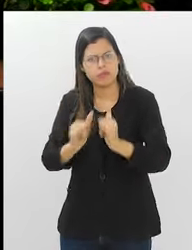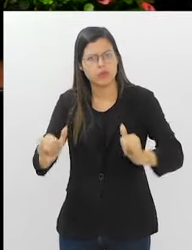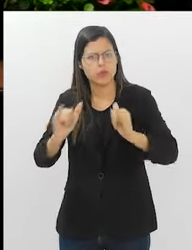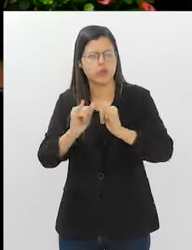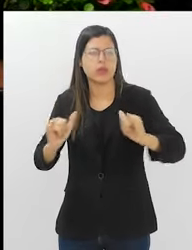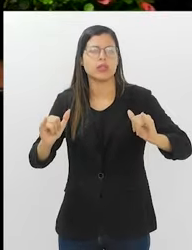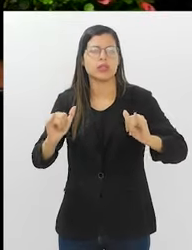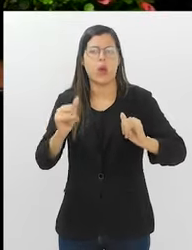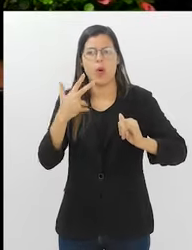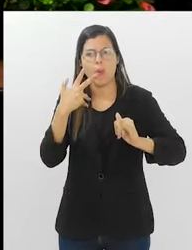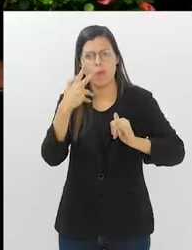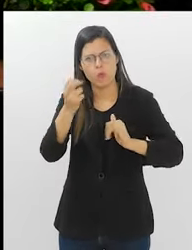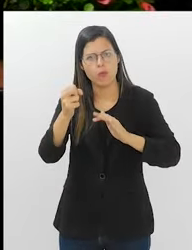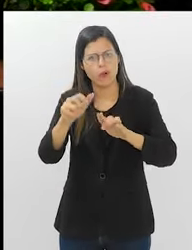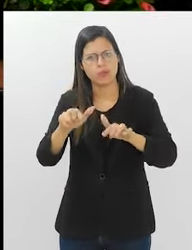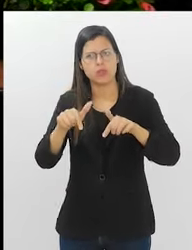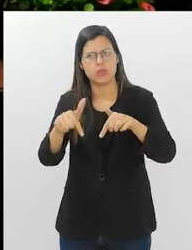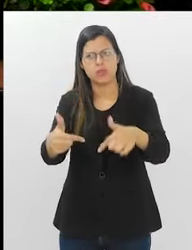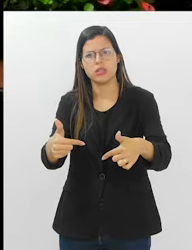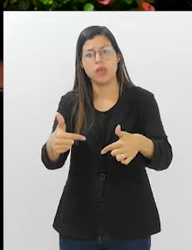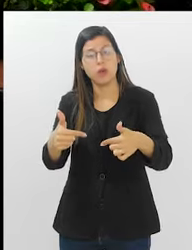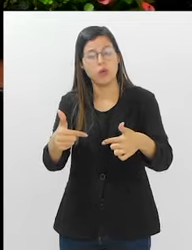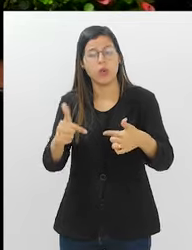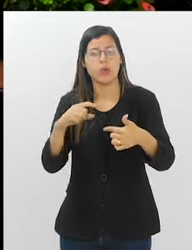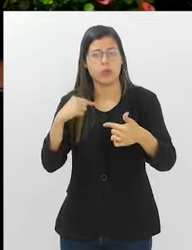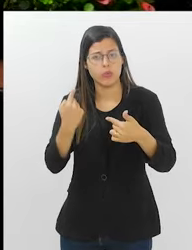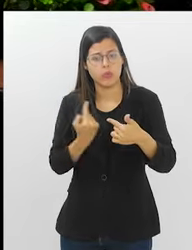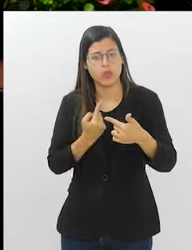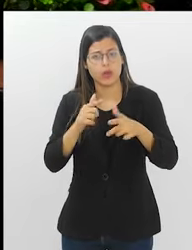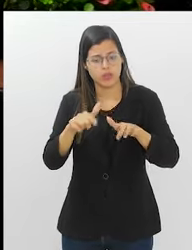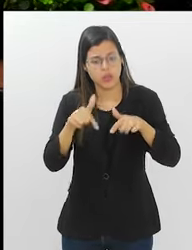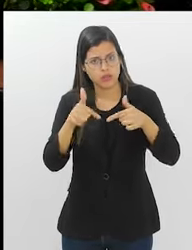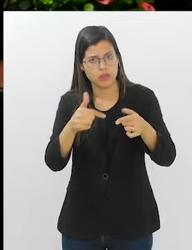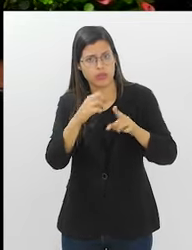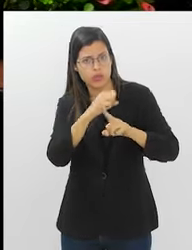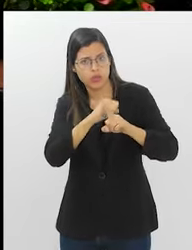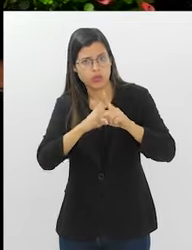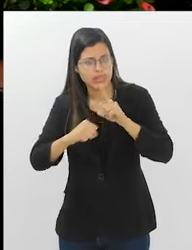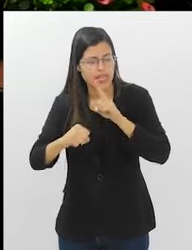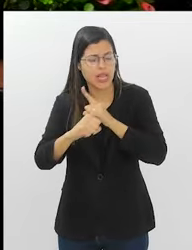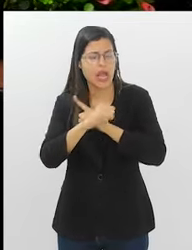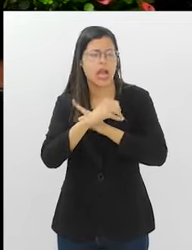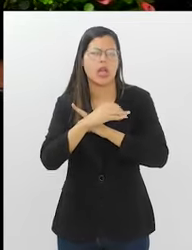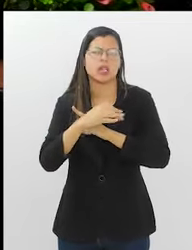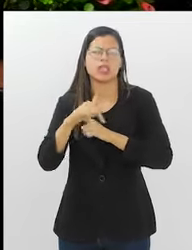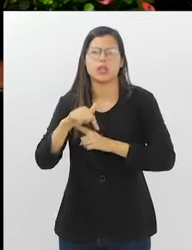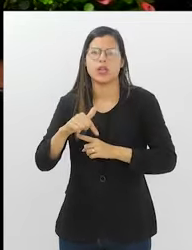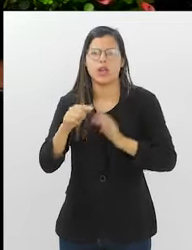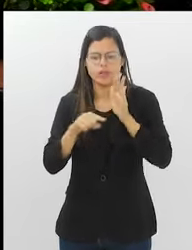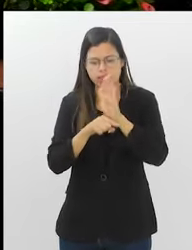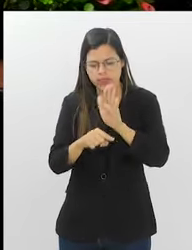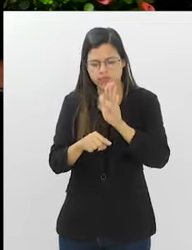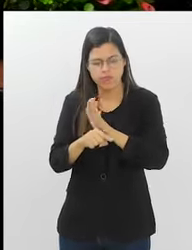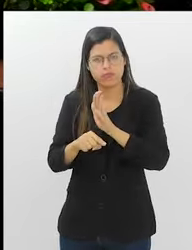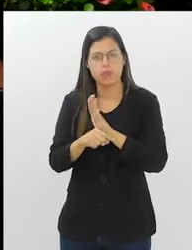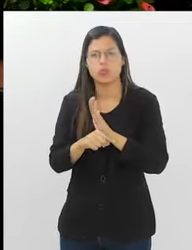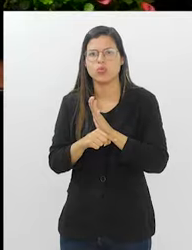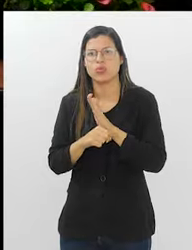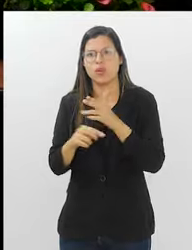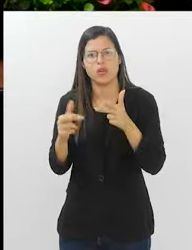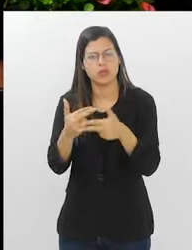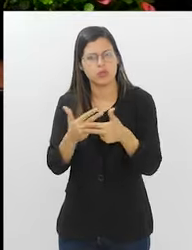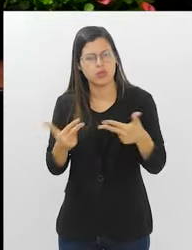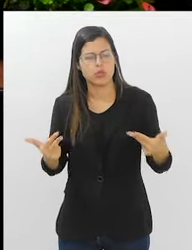uma força de atuação. Nós atuamos muito na sociedade, auxiliando, ajudando a sociedade em